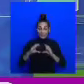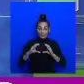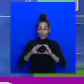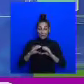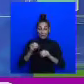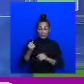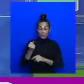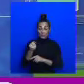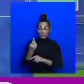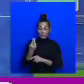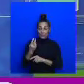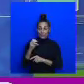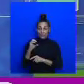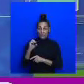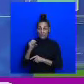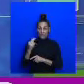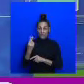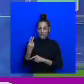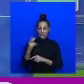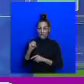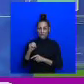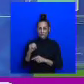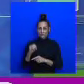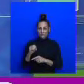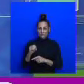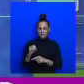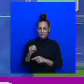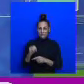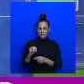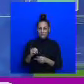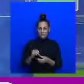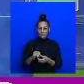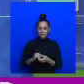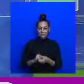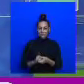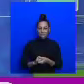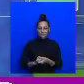Bola branca, número 20. Branca, 20.